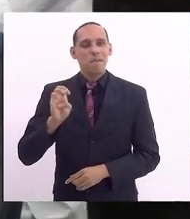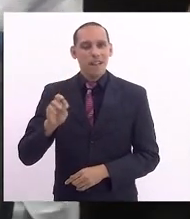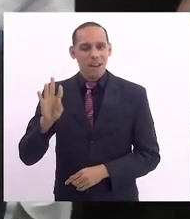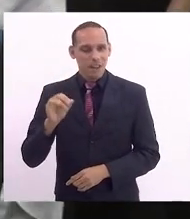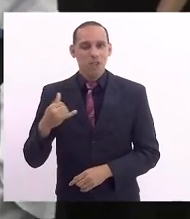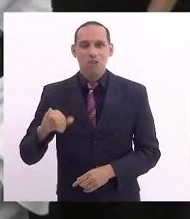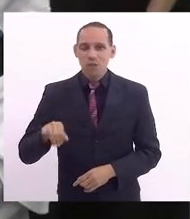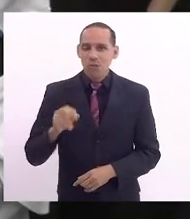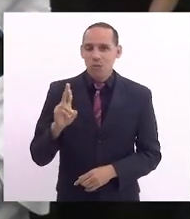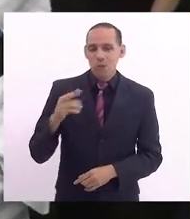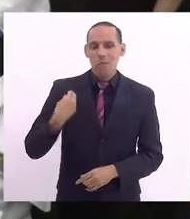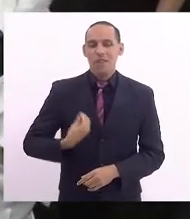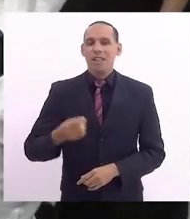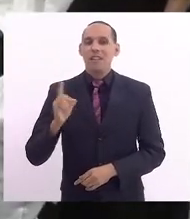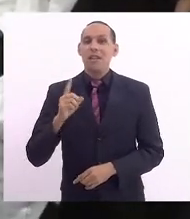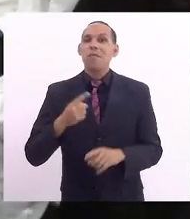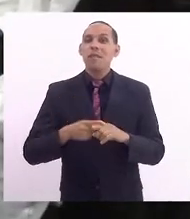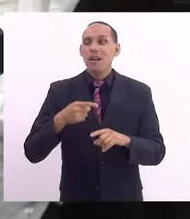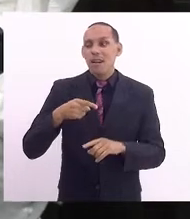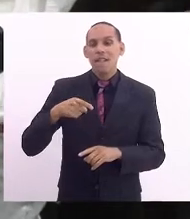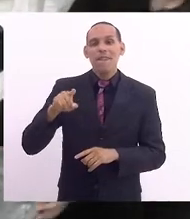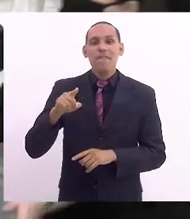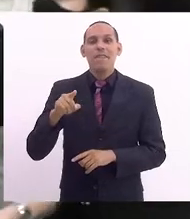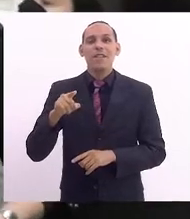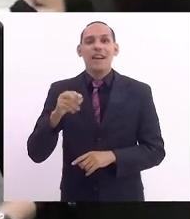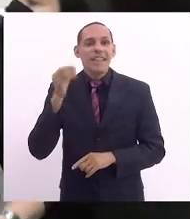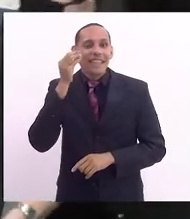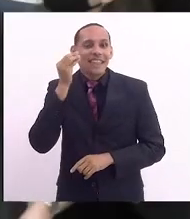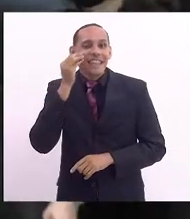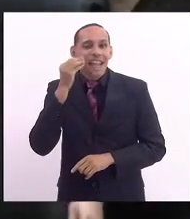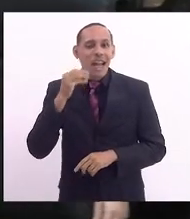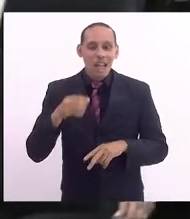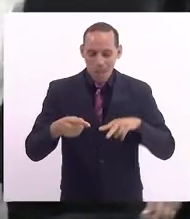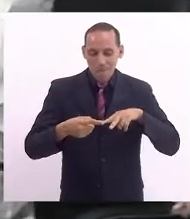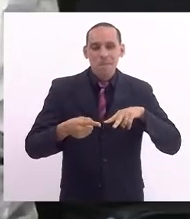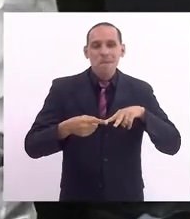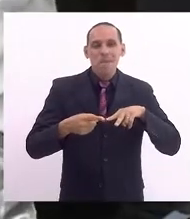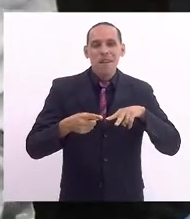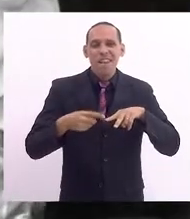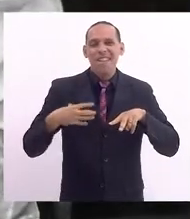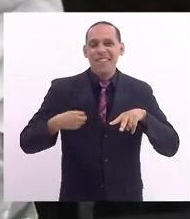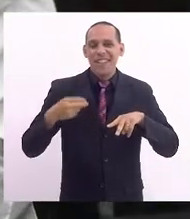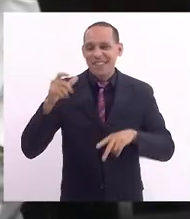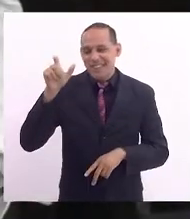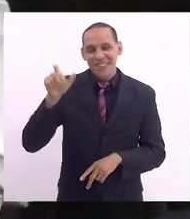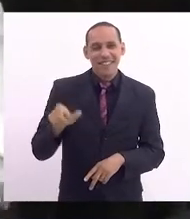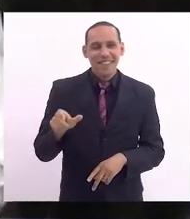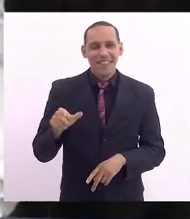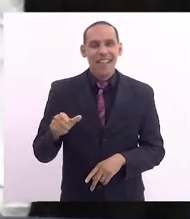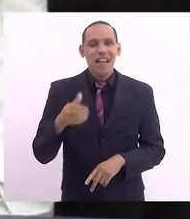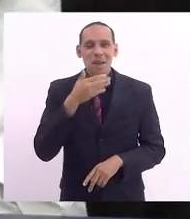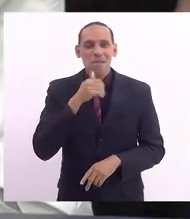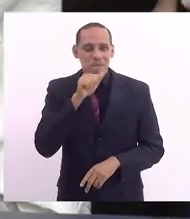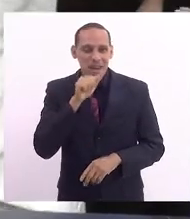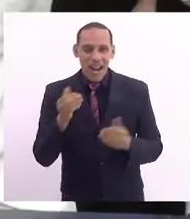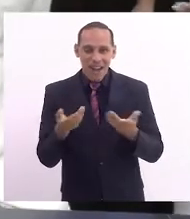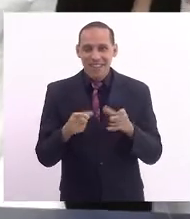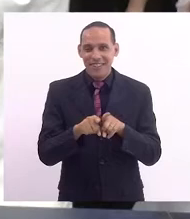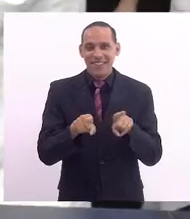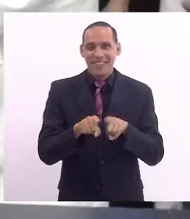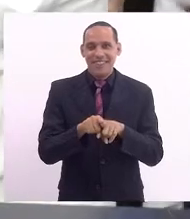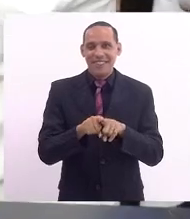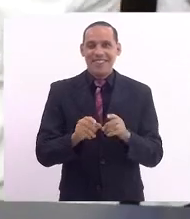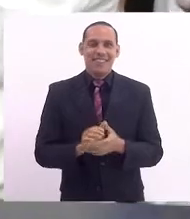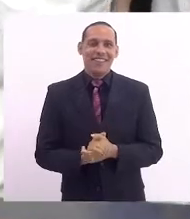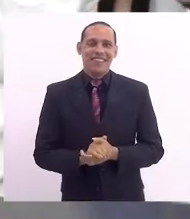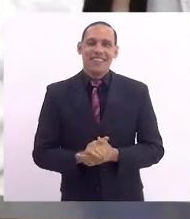aqui, porque foi fazer o teste do pezinho do seu filho, também tendo uma paternidade presente.